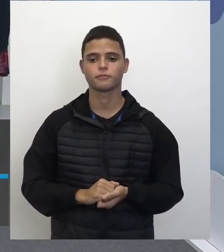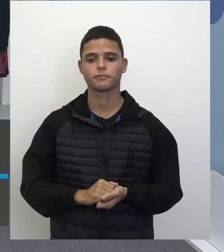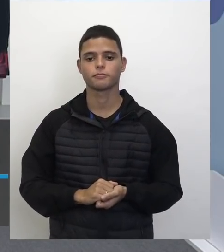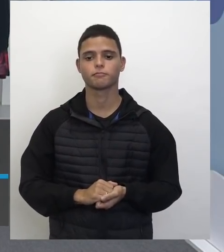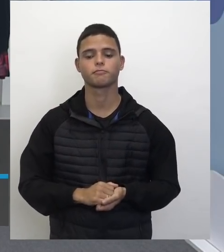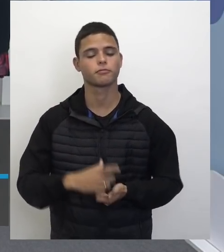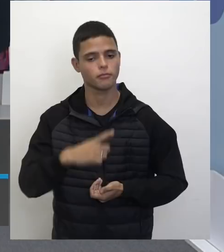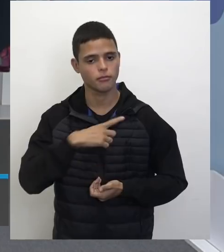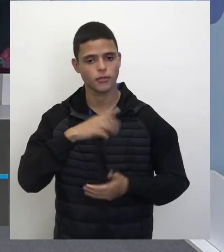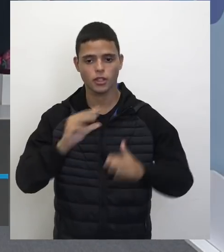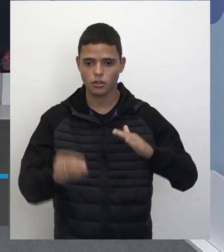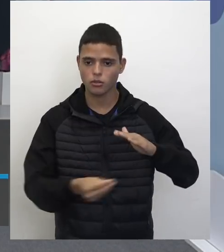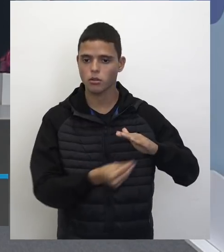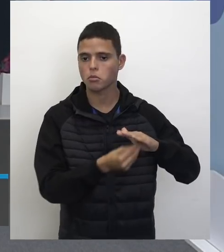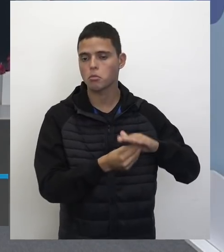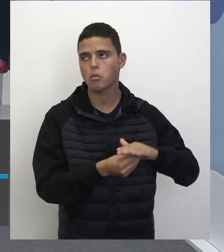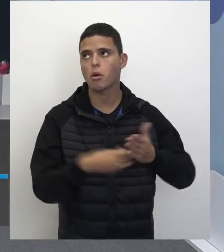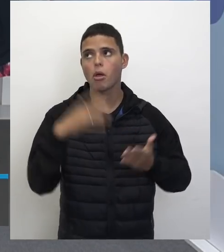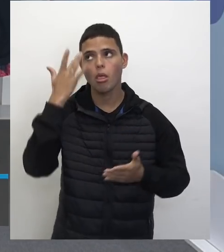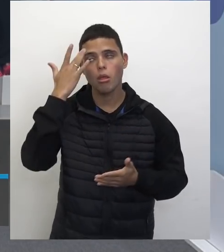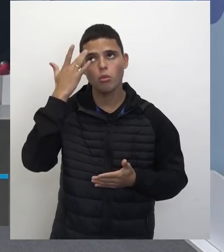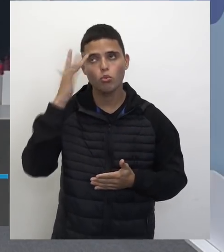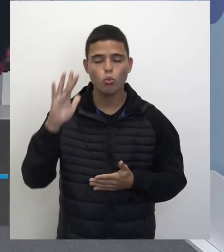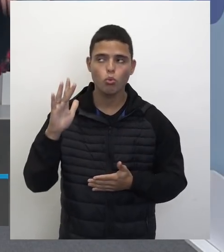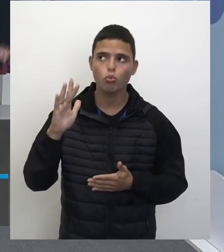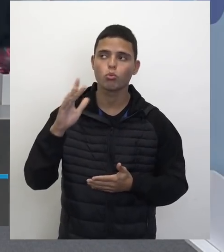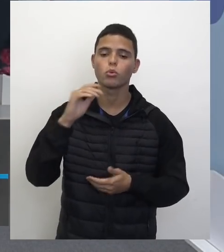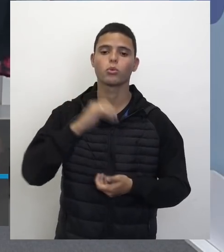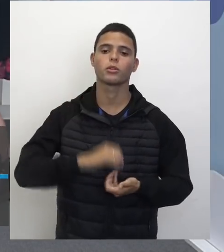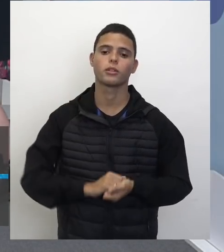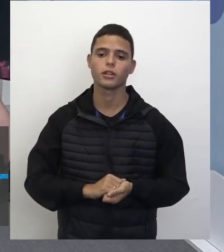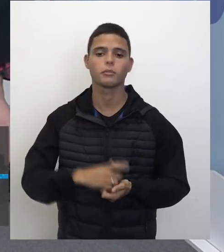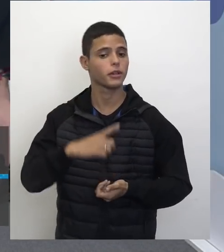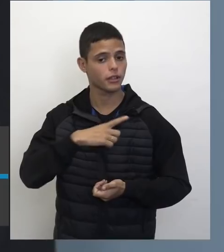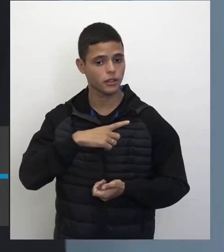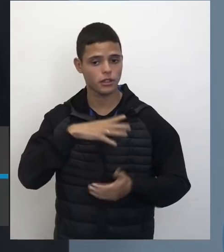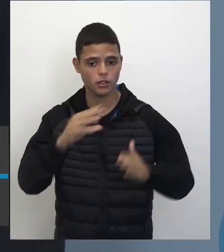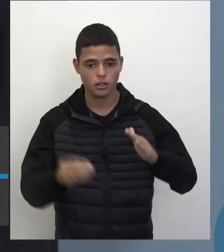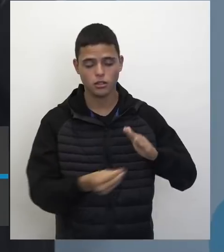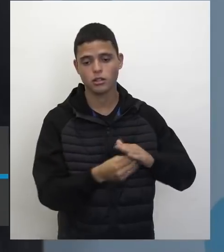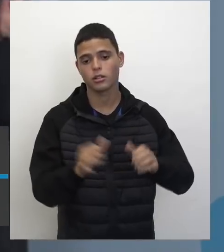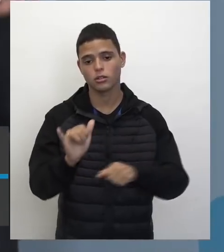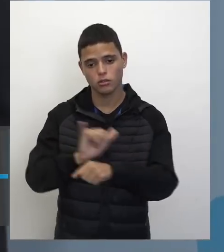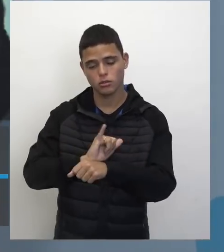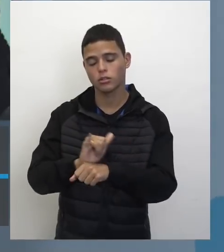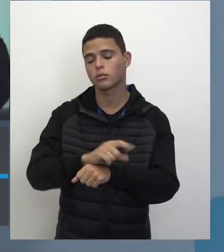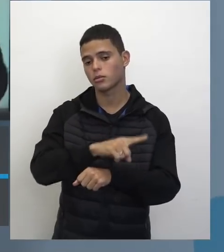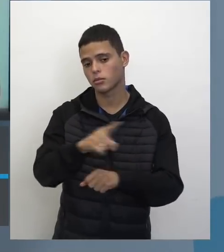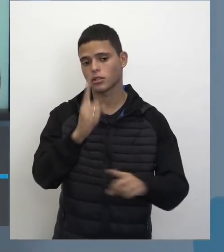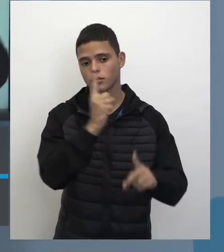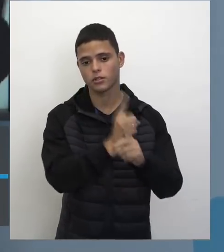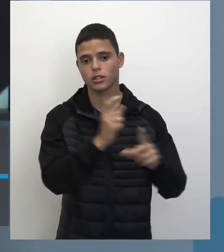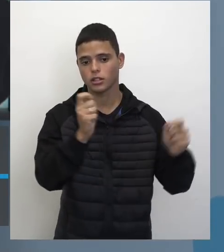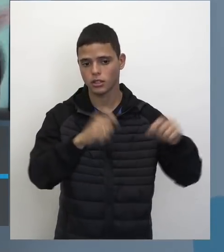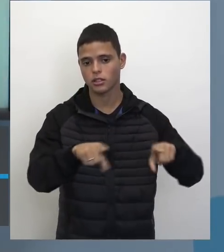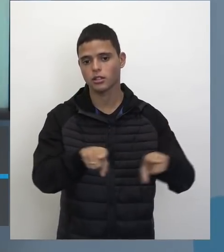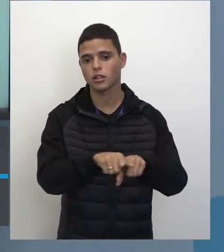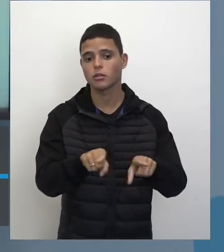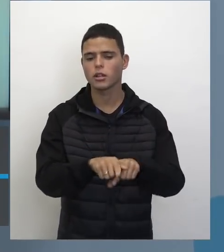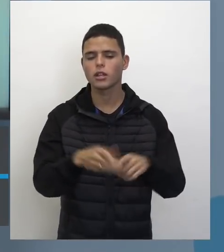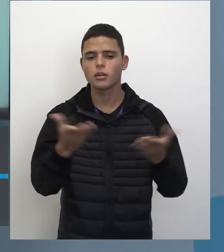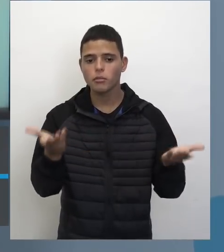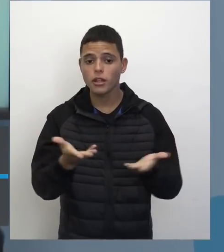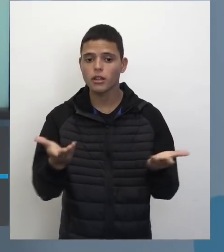no repositório. Não sei, não lembro dessa aula. Existe, ela está lá no repositório, está lá no YouTube. Então, a primeira coisa que a gente vai ver hoje é o que é